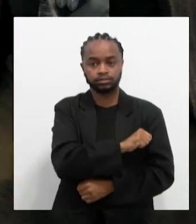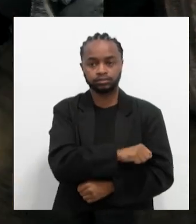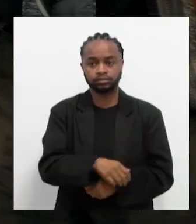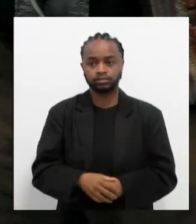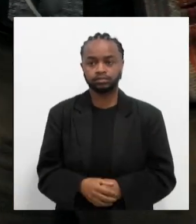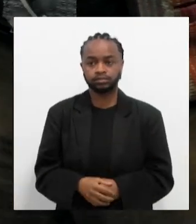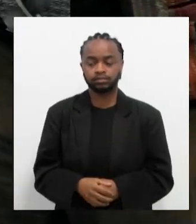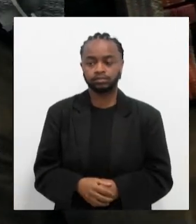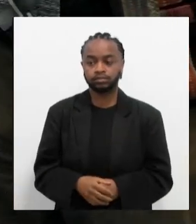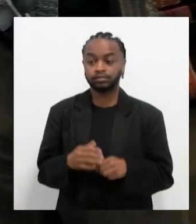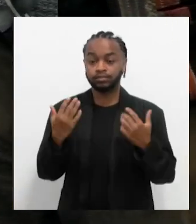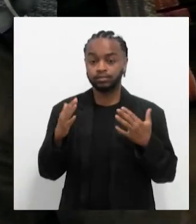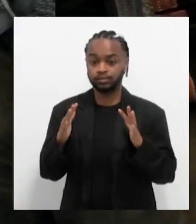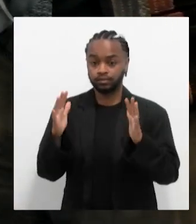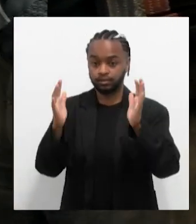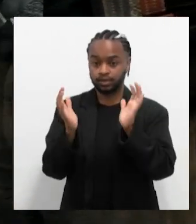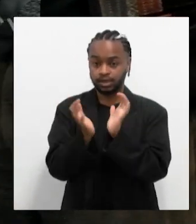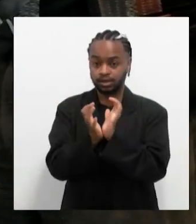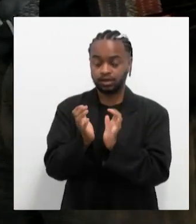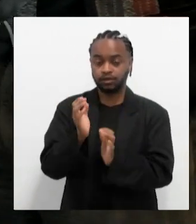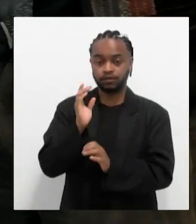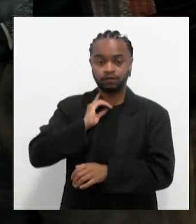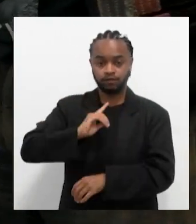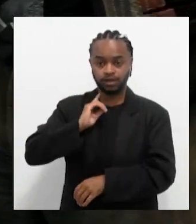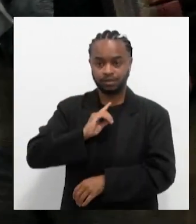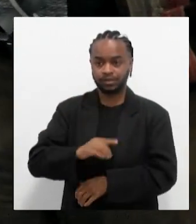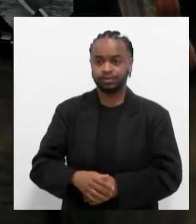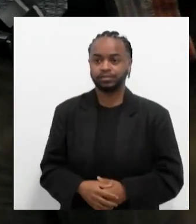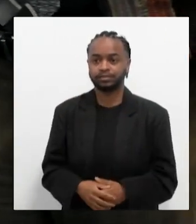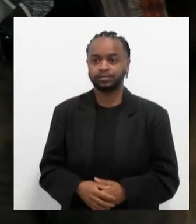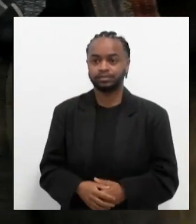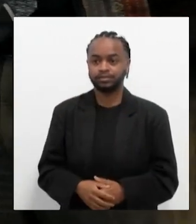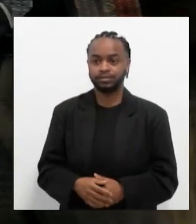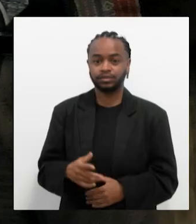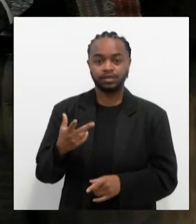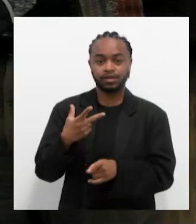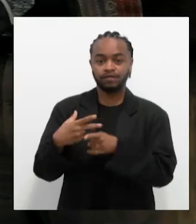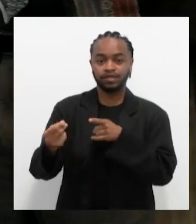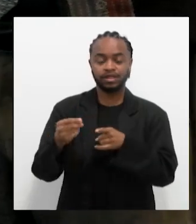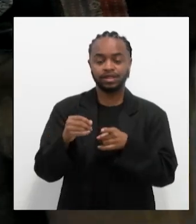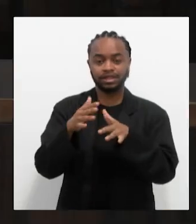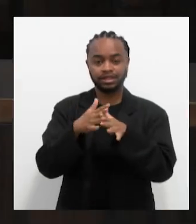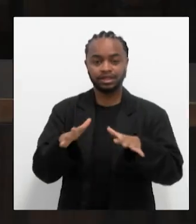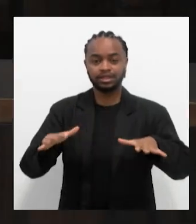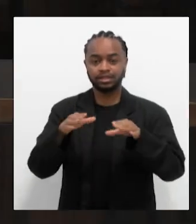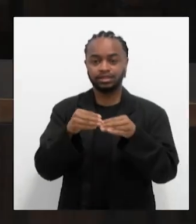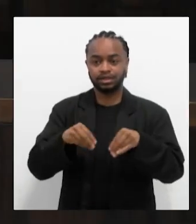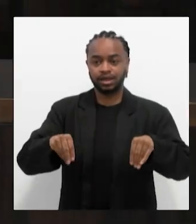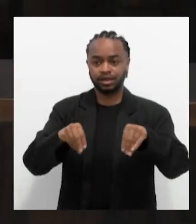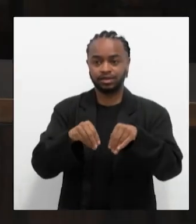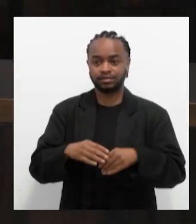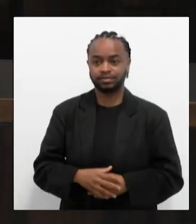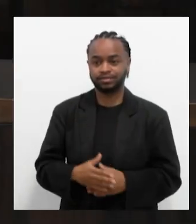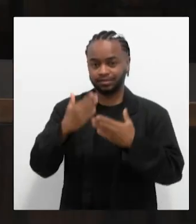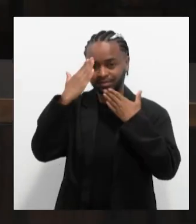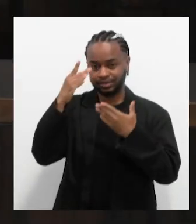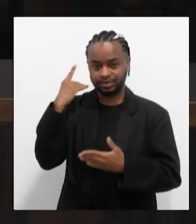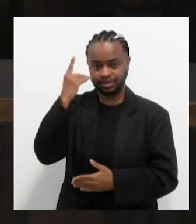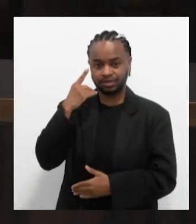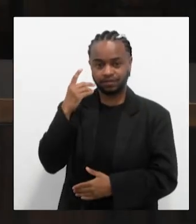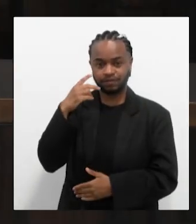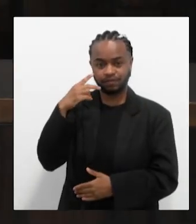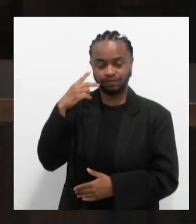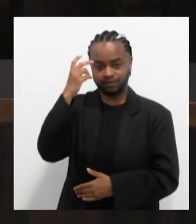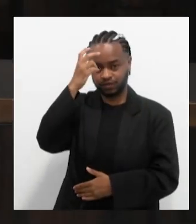Janeiro. Viva o Clube de Regatas do Flamengo, campeão de terra e mar. Obrigado, deputada Verônica e deputada